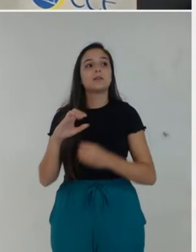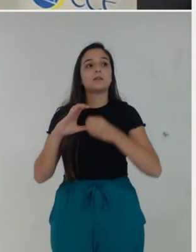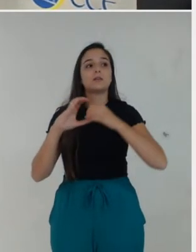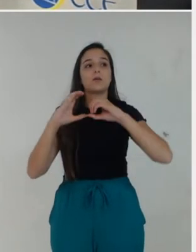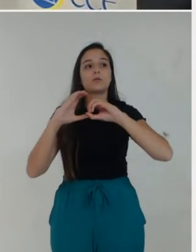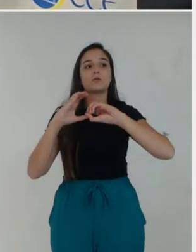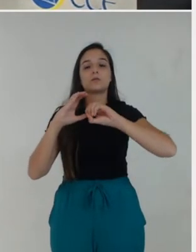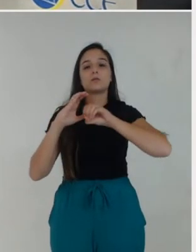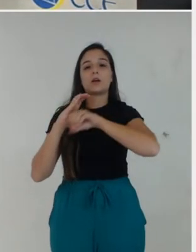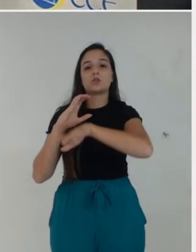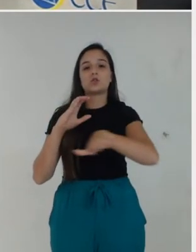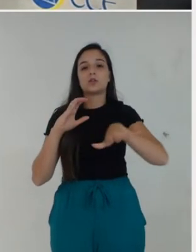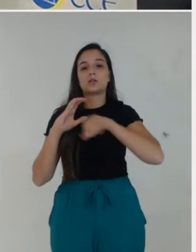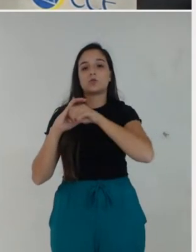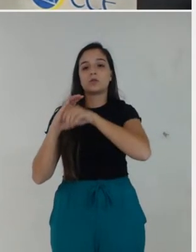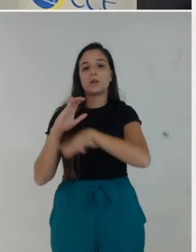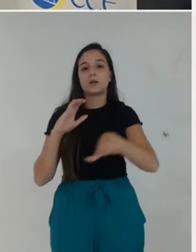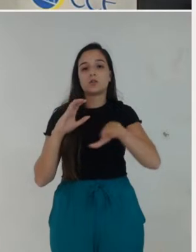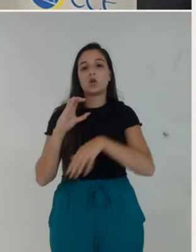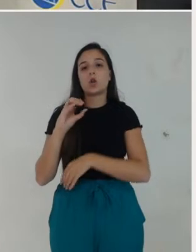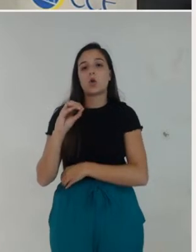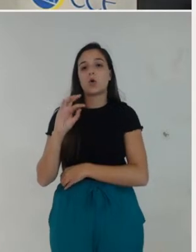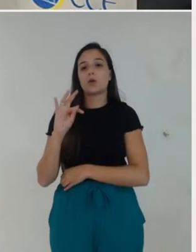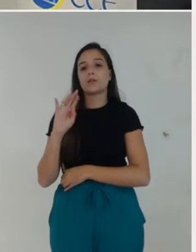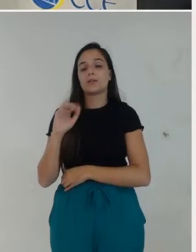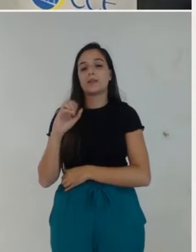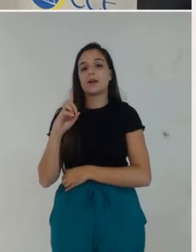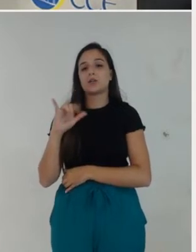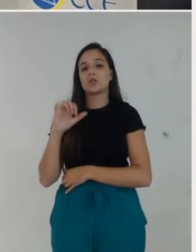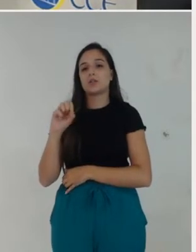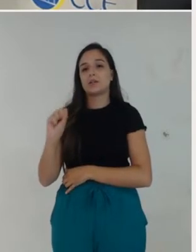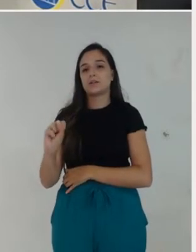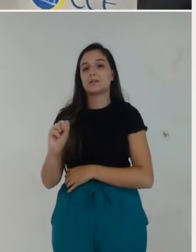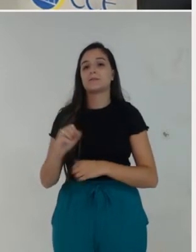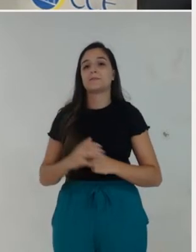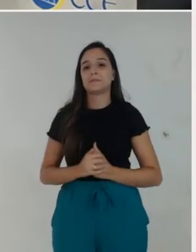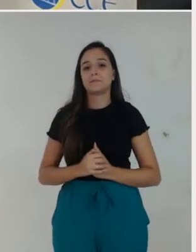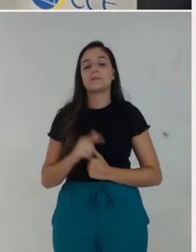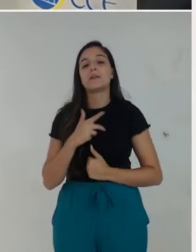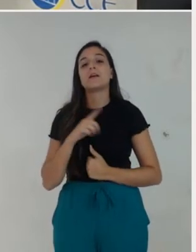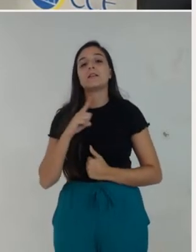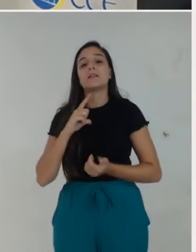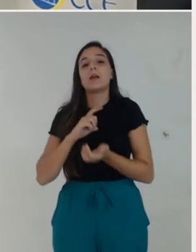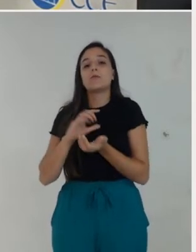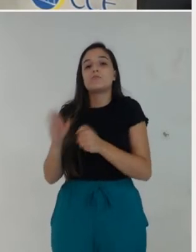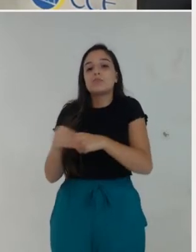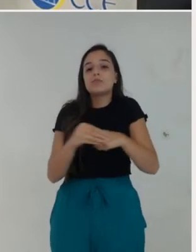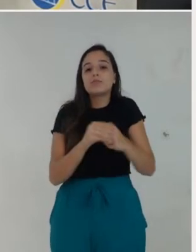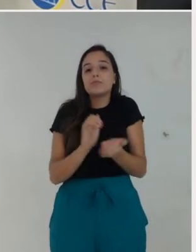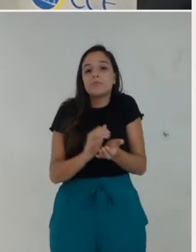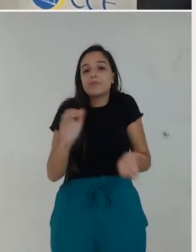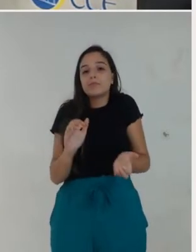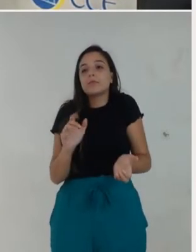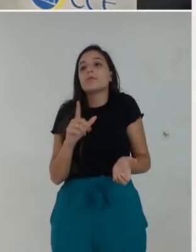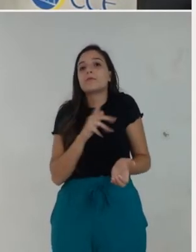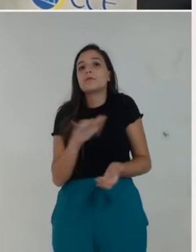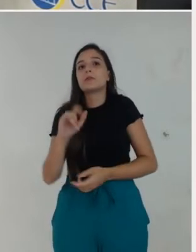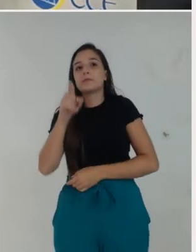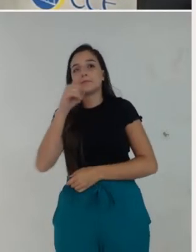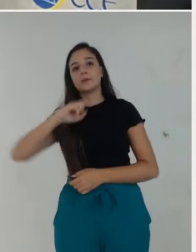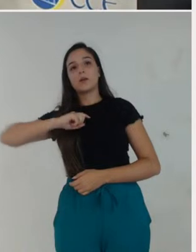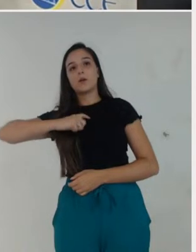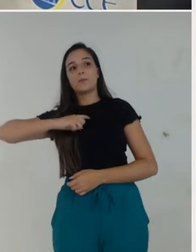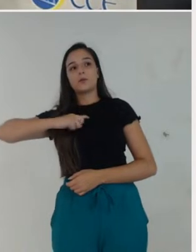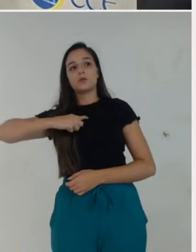Observatório, onde a gente está aí com um banco de dados que em breve vai estar disponível também. A Michelle, inclusive,